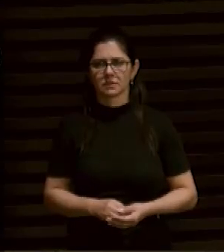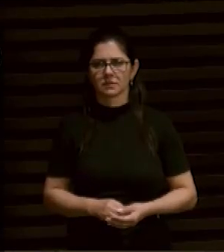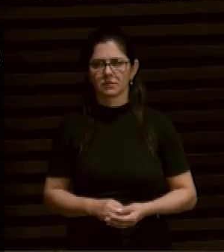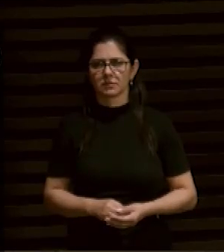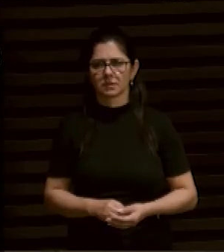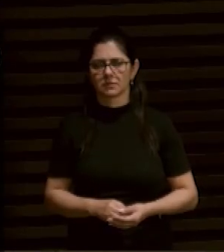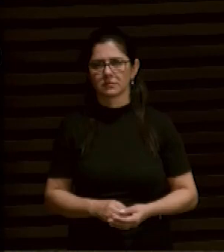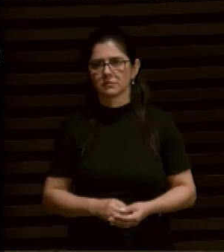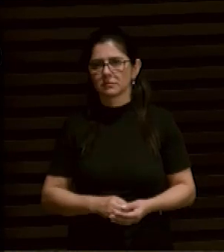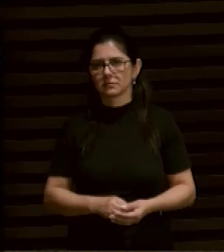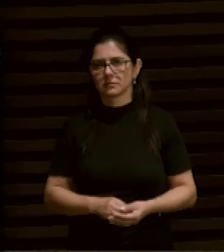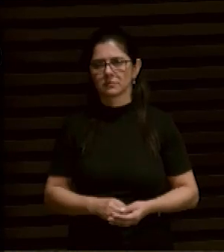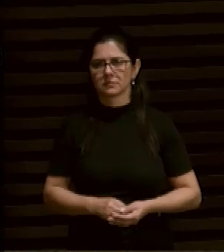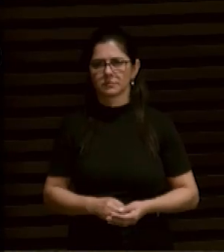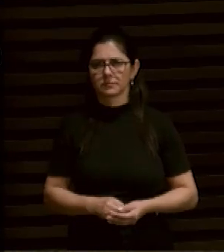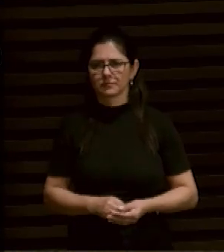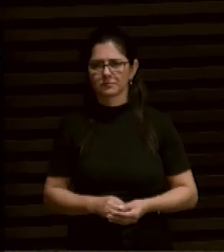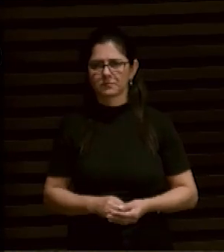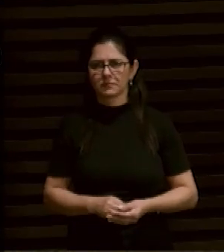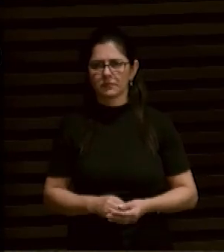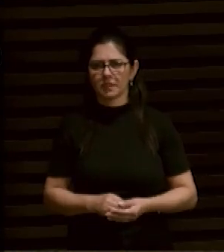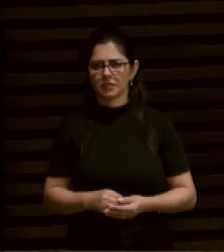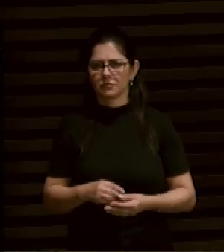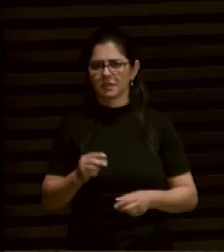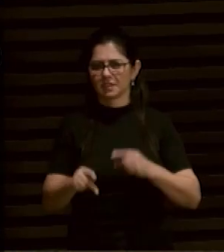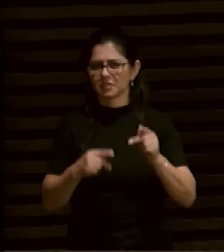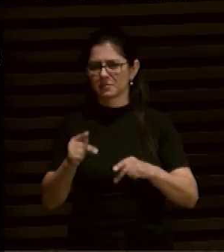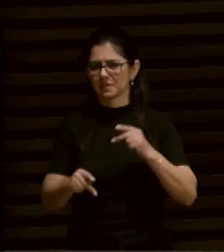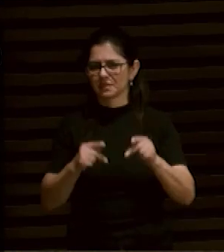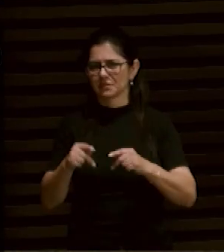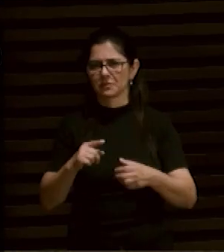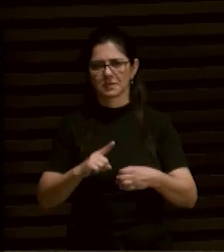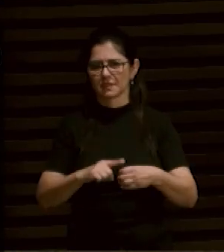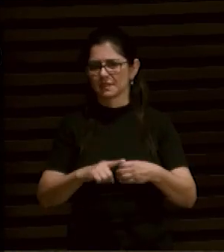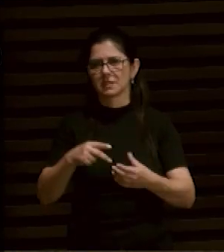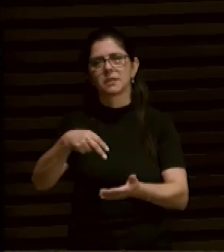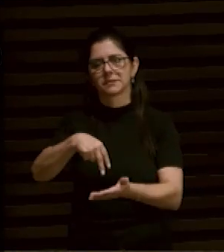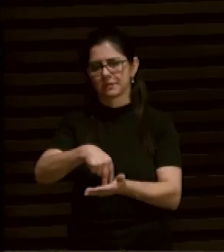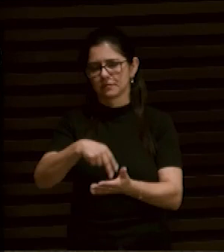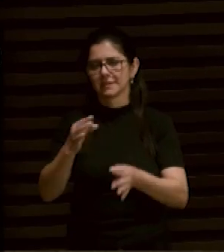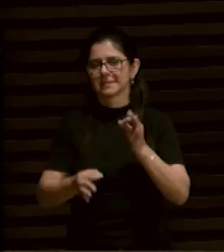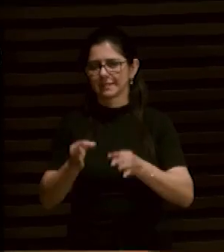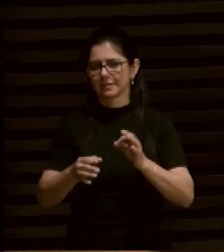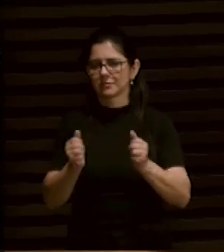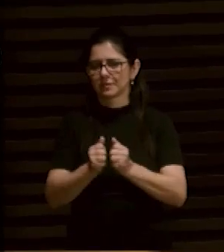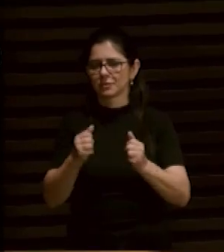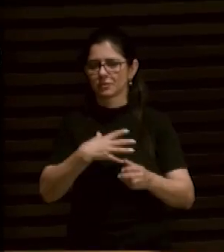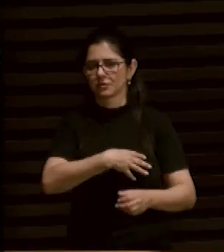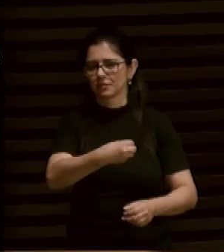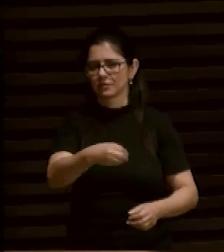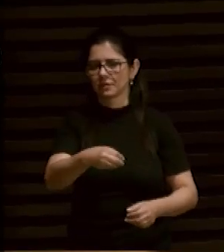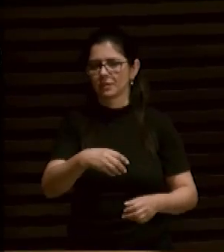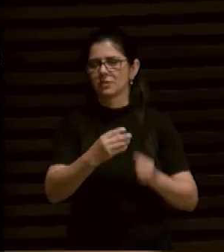Jesus disse assim, ninivitas se levantarão no juízo com esta geração e a